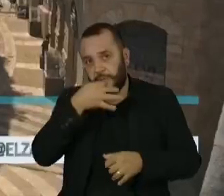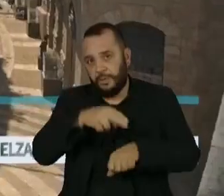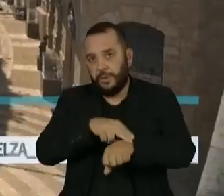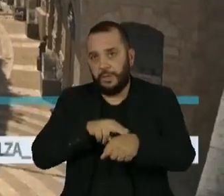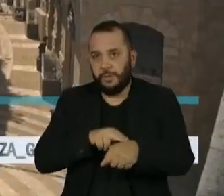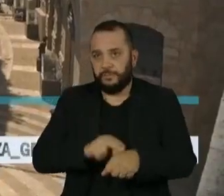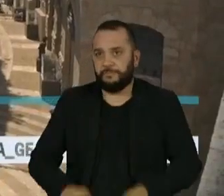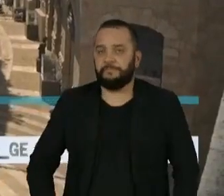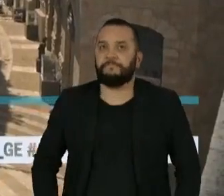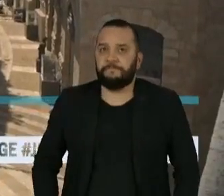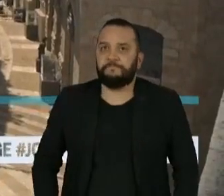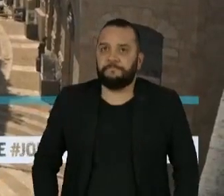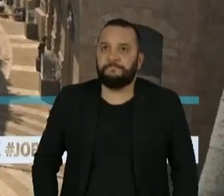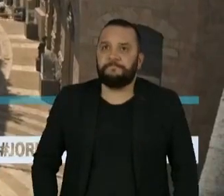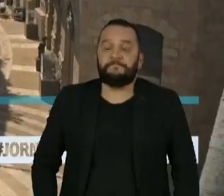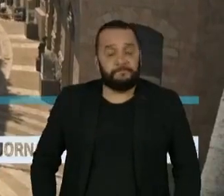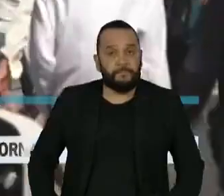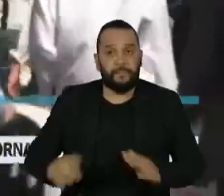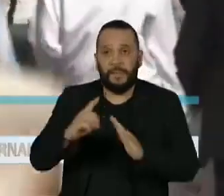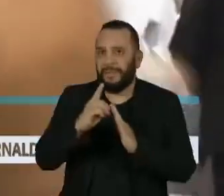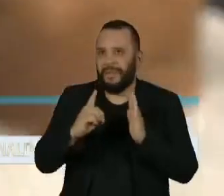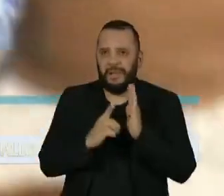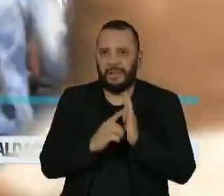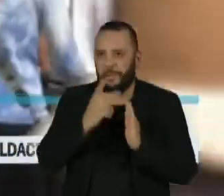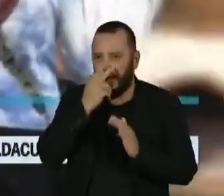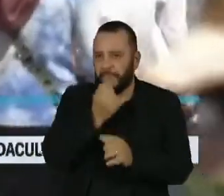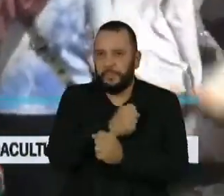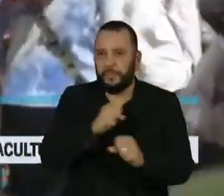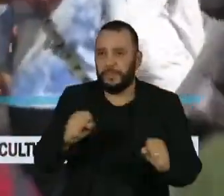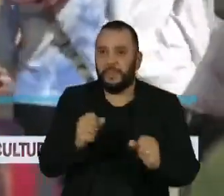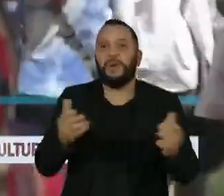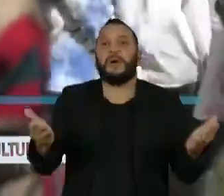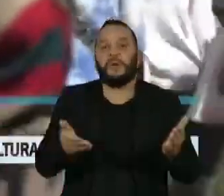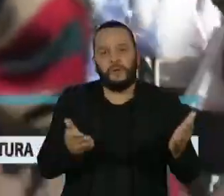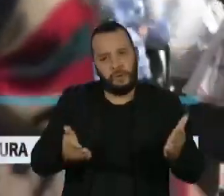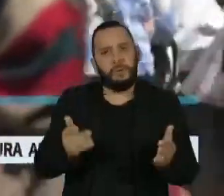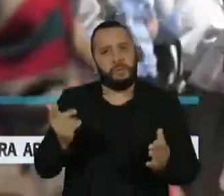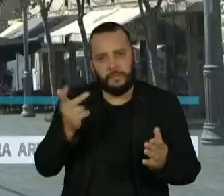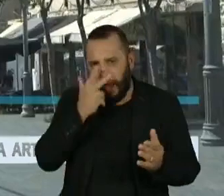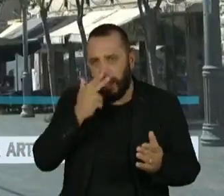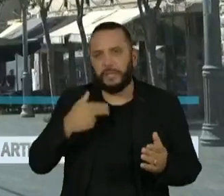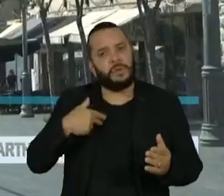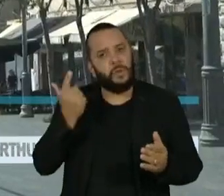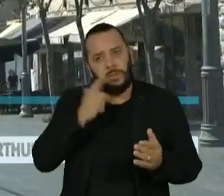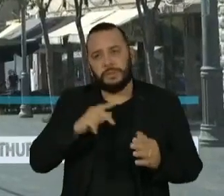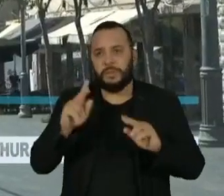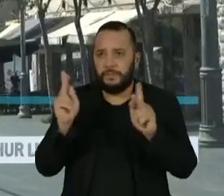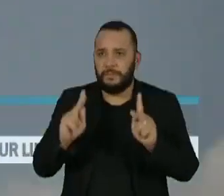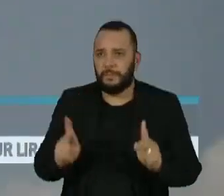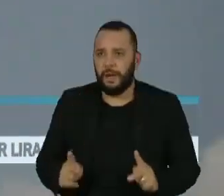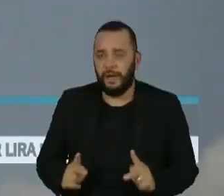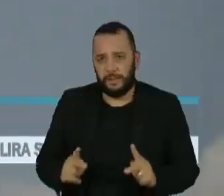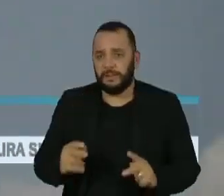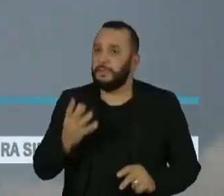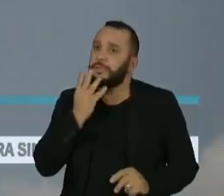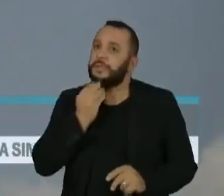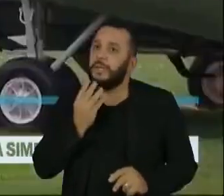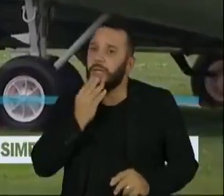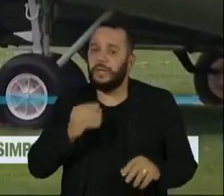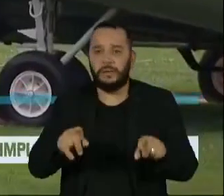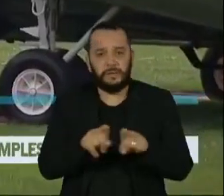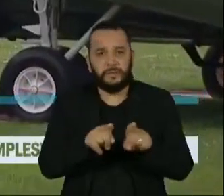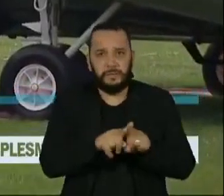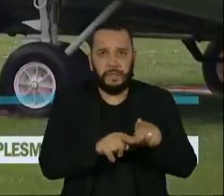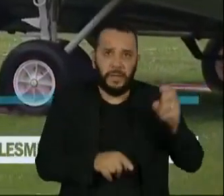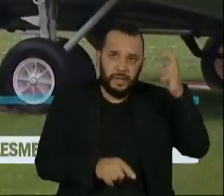O que há décadas parecia impossível se tornou mais próximo nos últimos meses. Um acordo de paz entre Israel e a